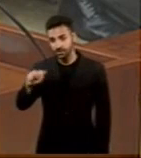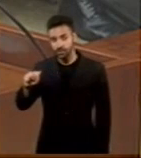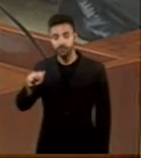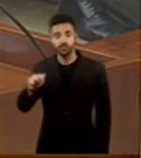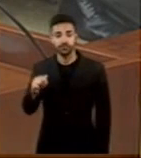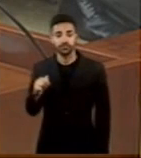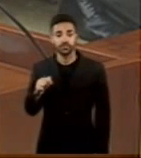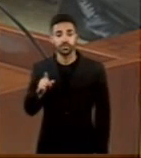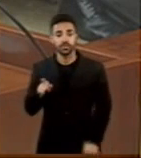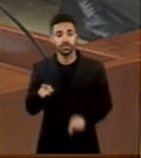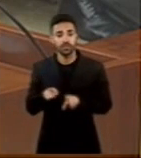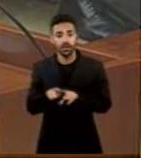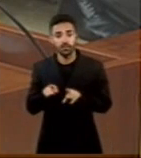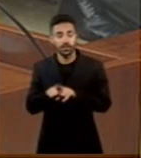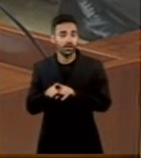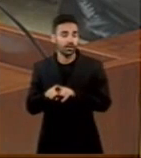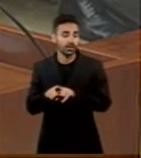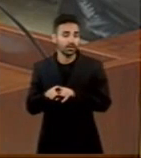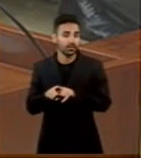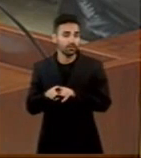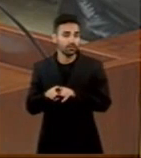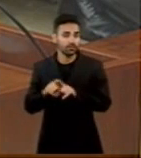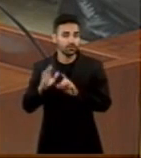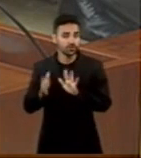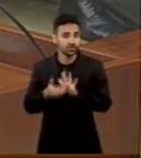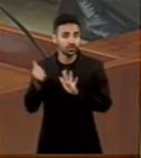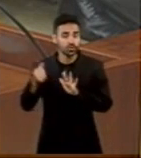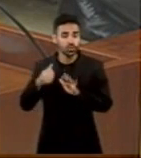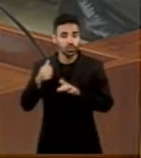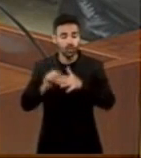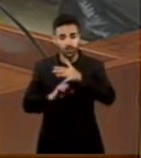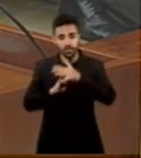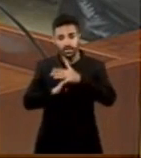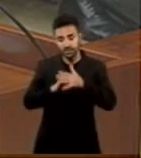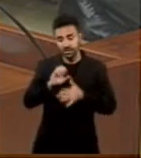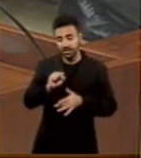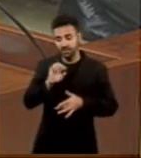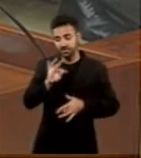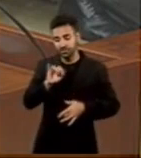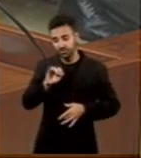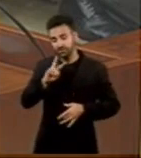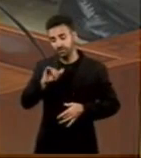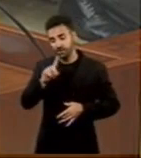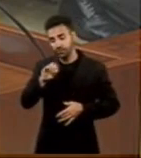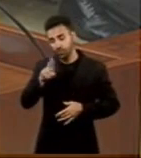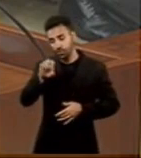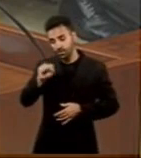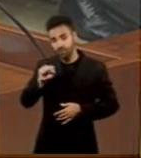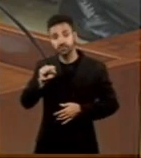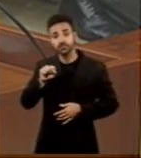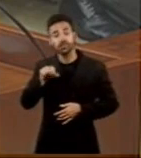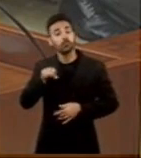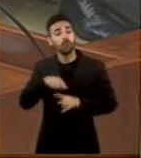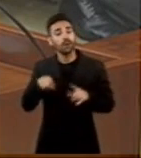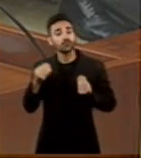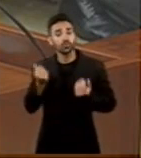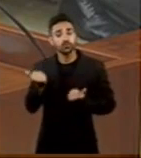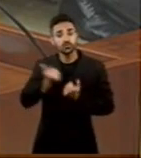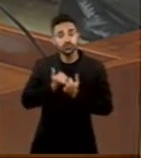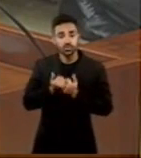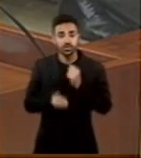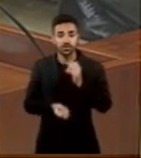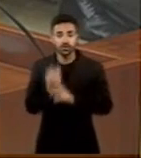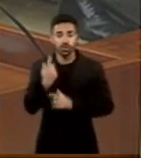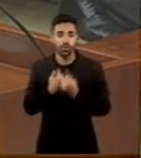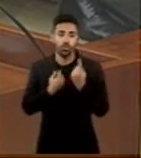e foi retirado do ordenamento jurídico as entidades estivadoras. E, no lugar dela, criou-se, sim, apenas uma